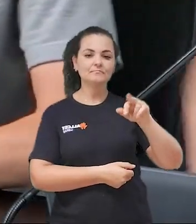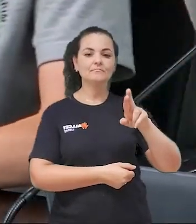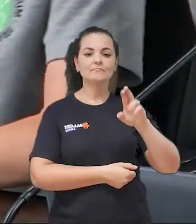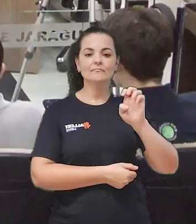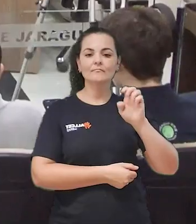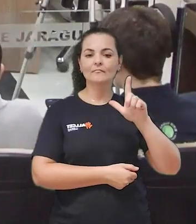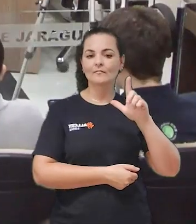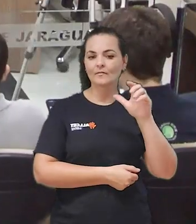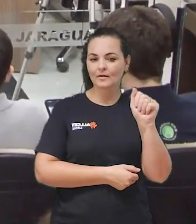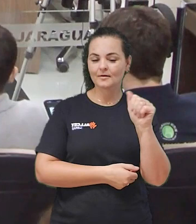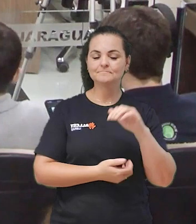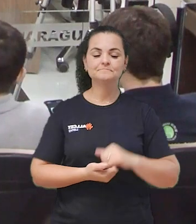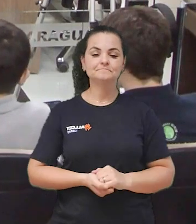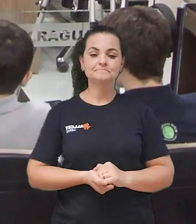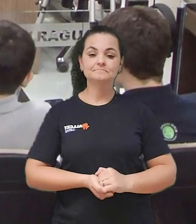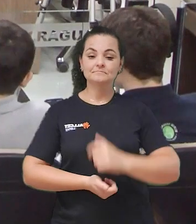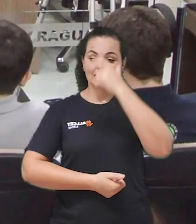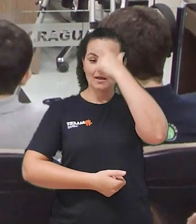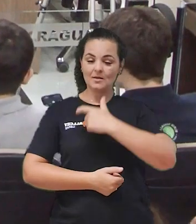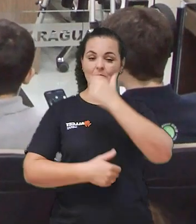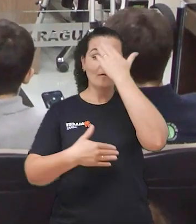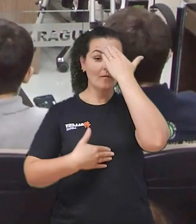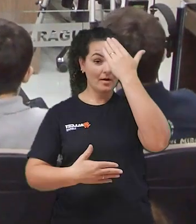Obrigado Mirela